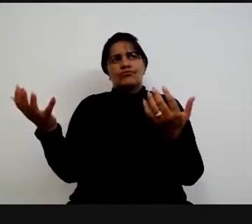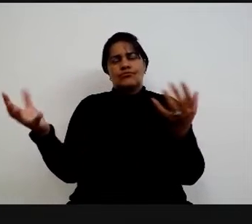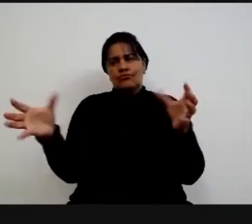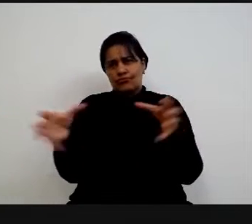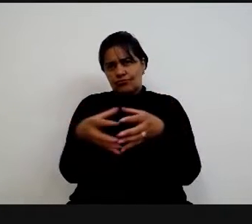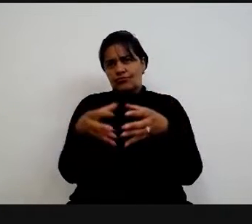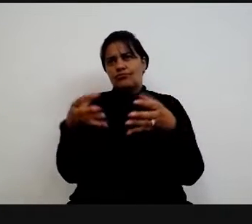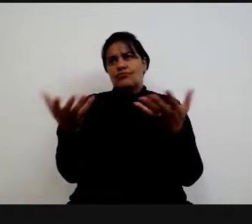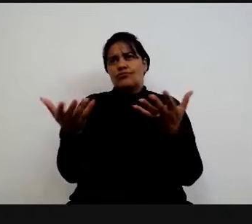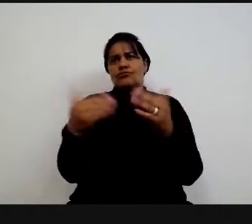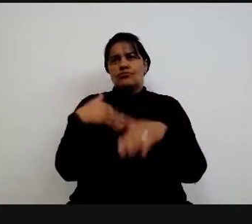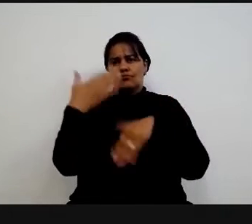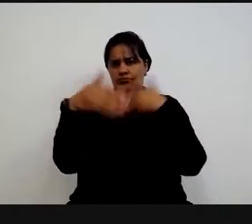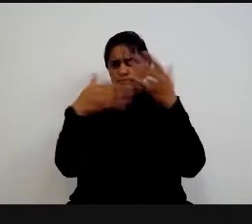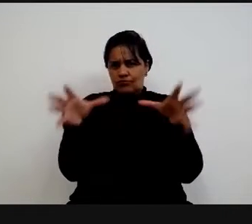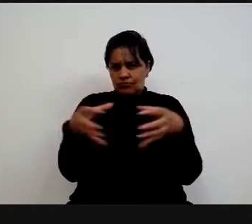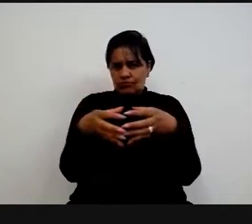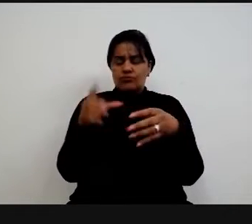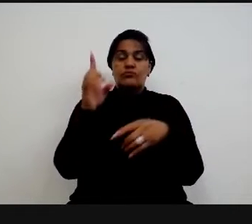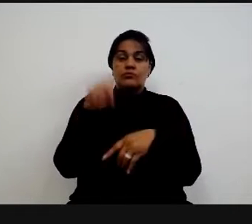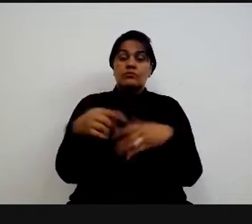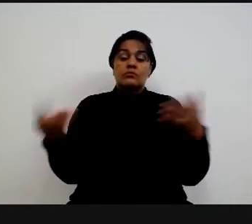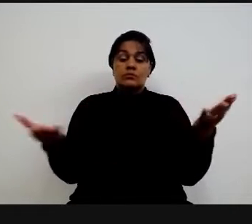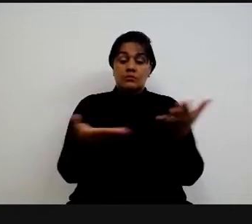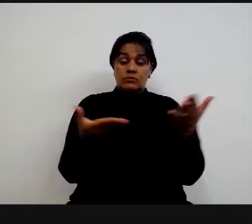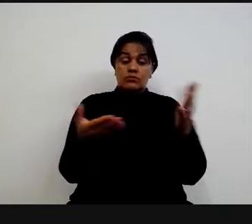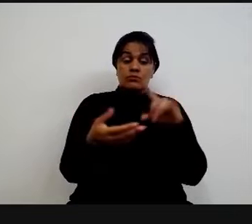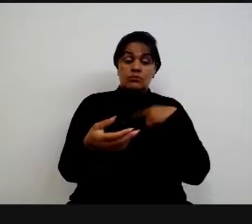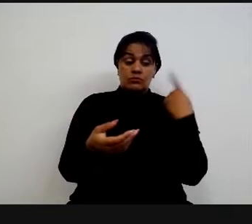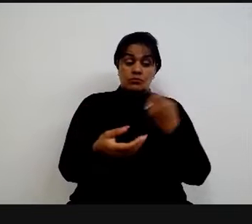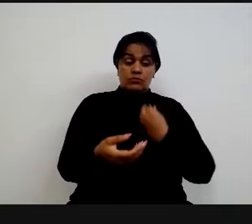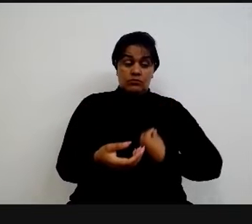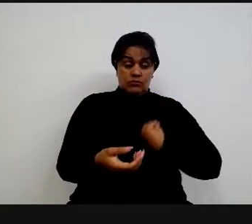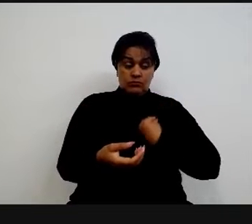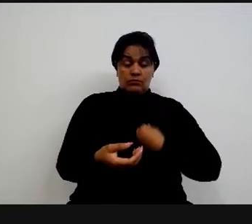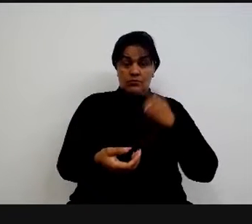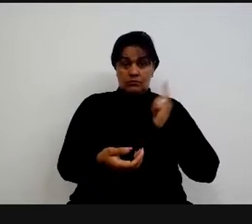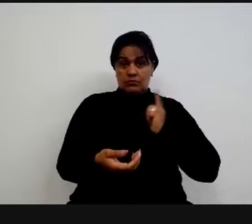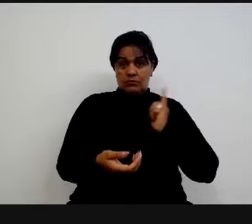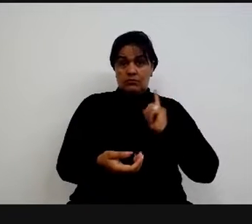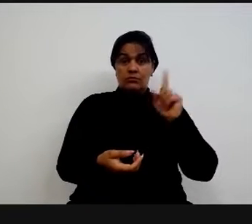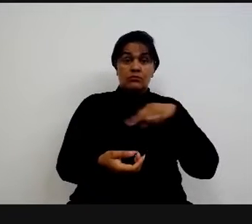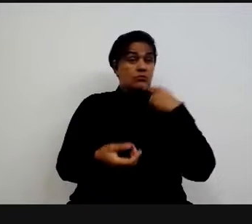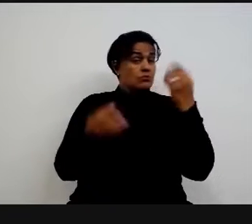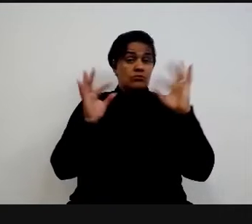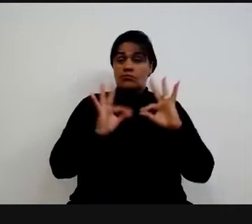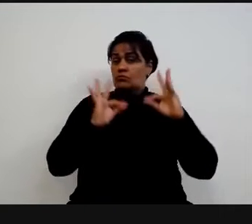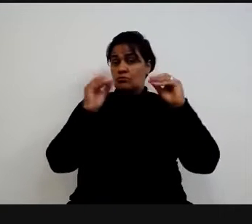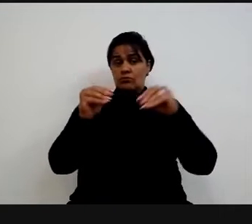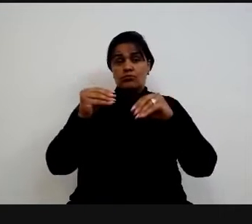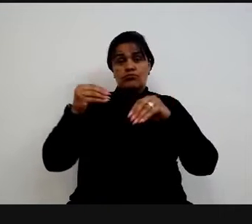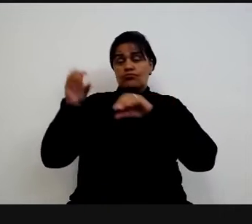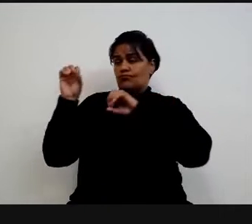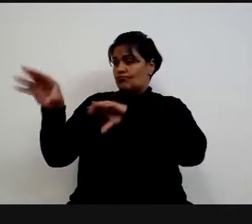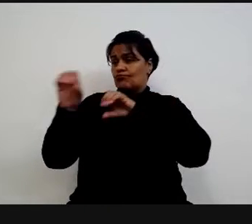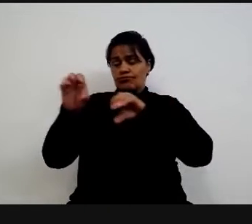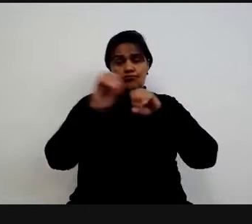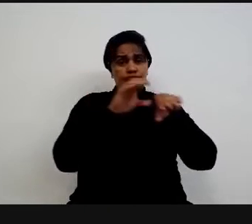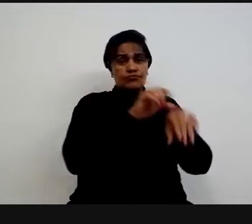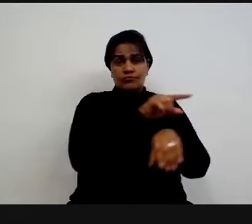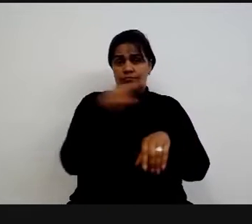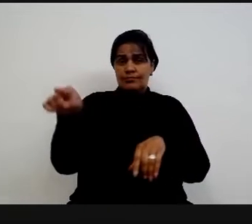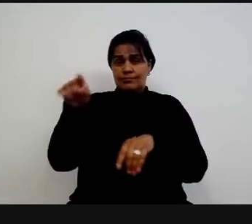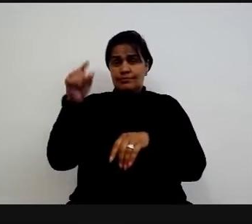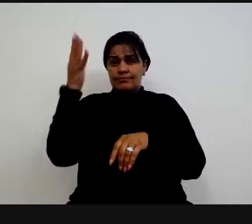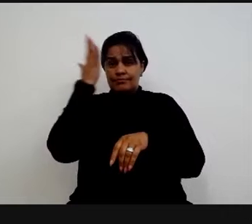construção coletiva, que hoje a gente vive num mundo que todo mundo tem o que ensinar. E esses saberes não podem